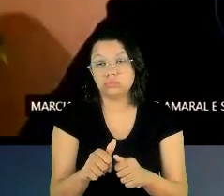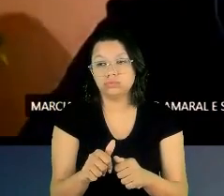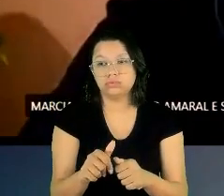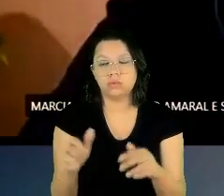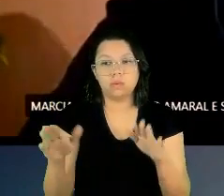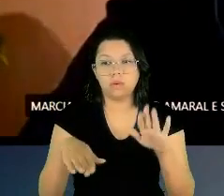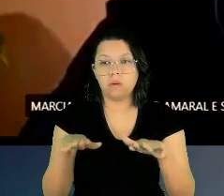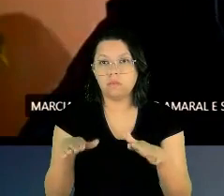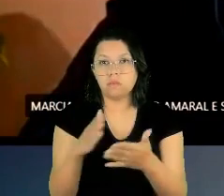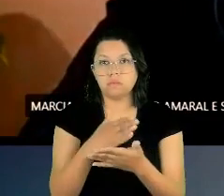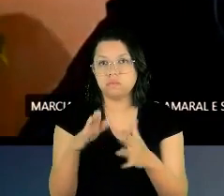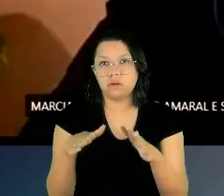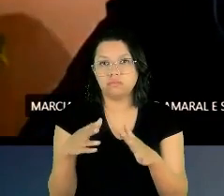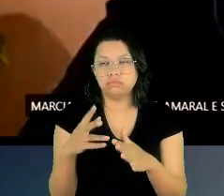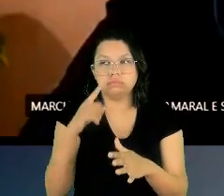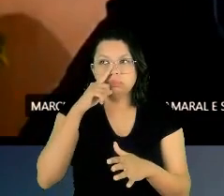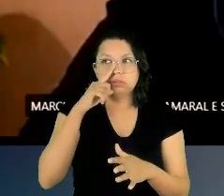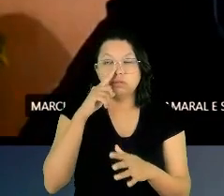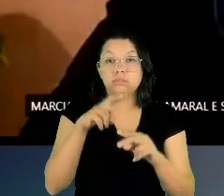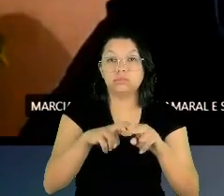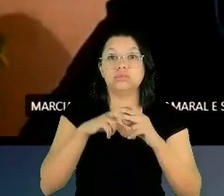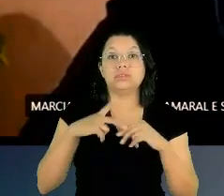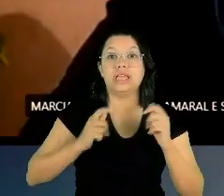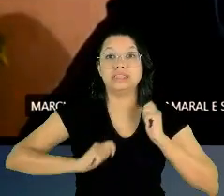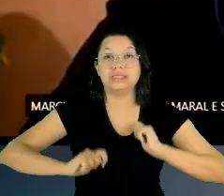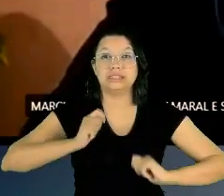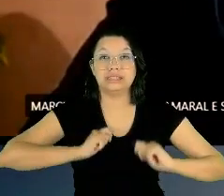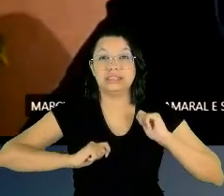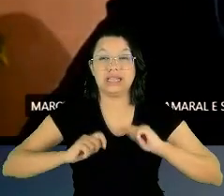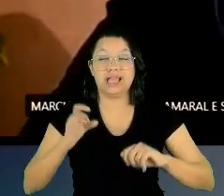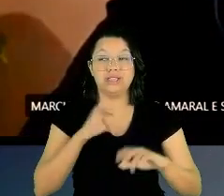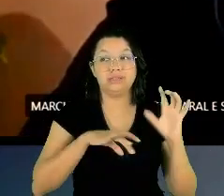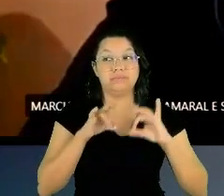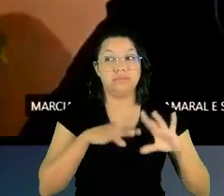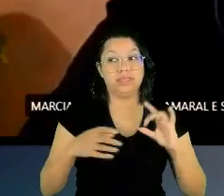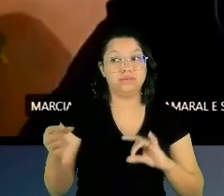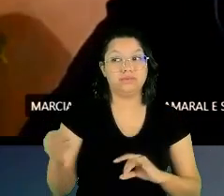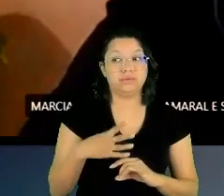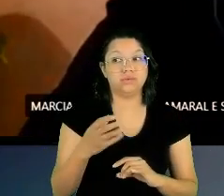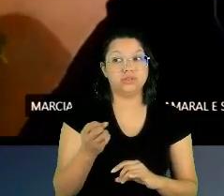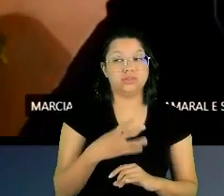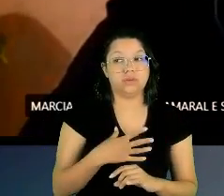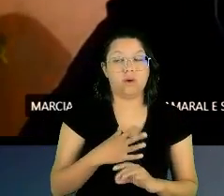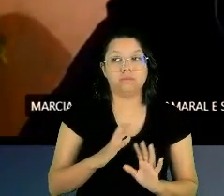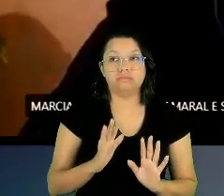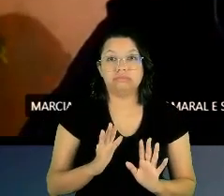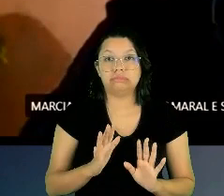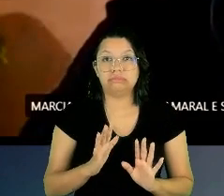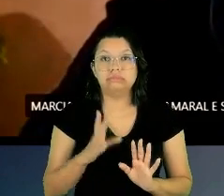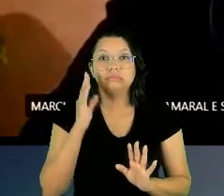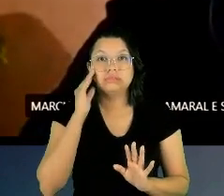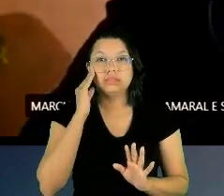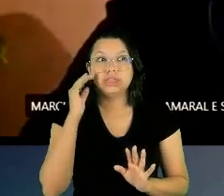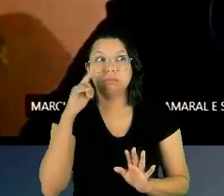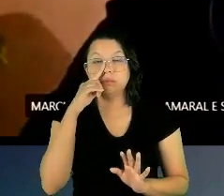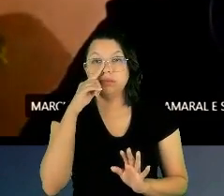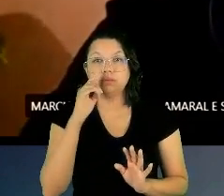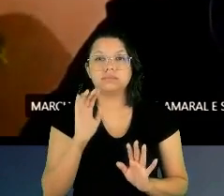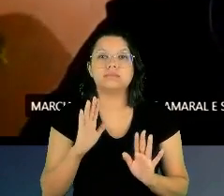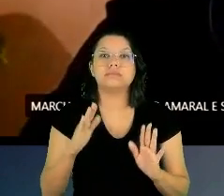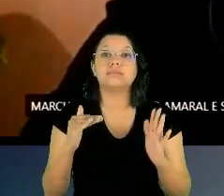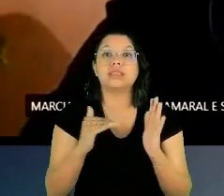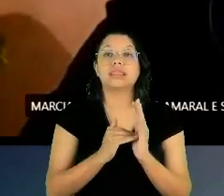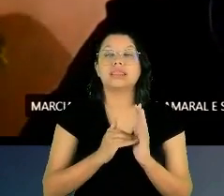novo, como uma possível ameaça, um possível perigo. Por isso que a gente sente ansiedade, a gente tem medo de coisas novas, de mudanças. Ele entende como